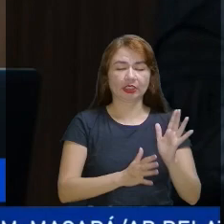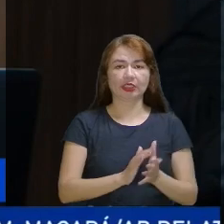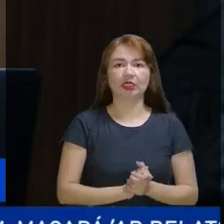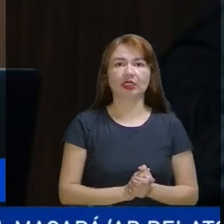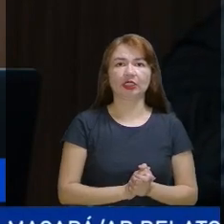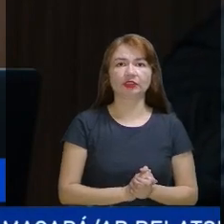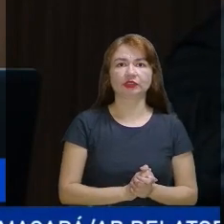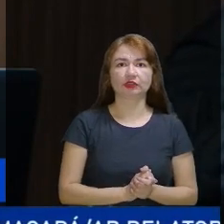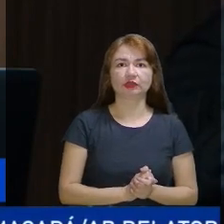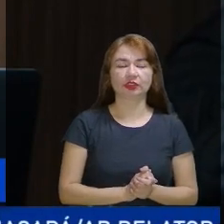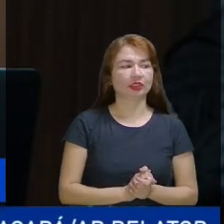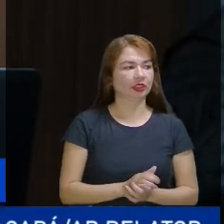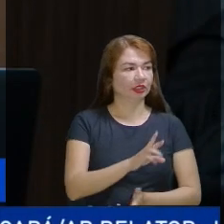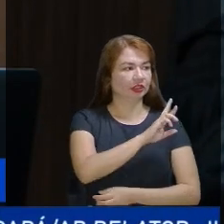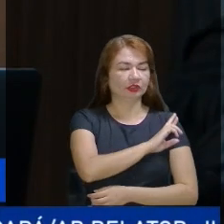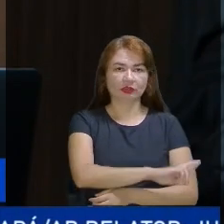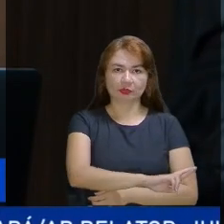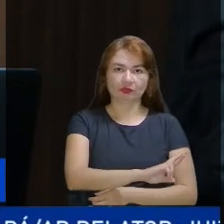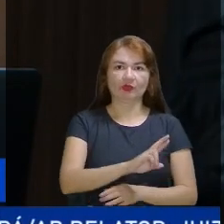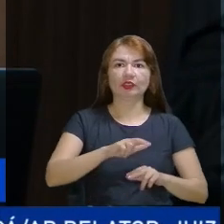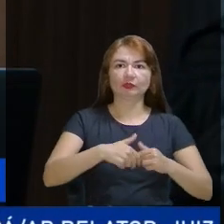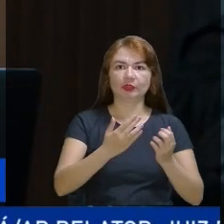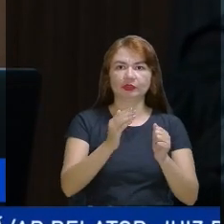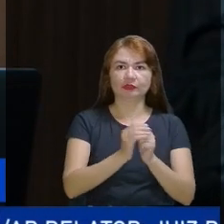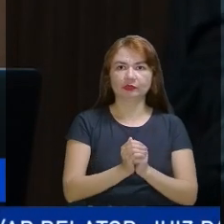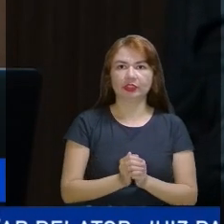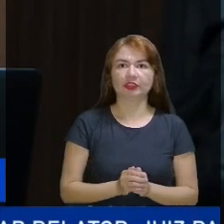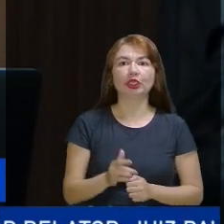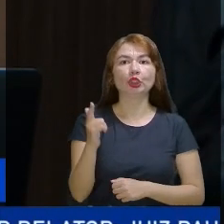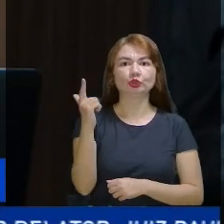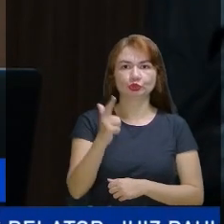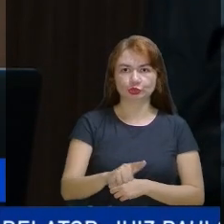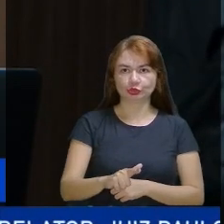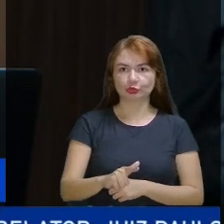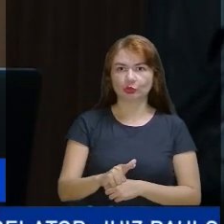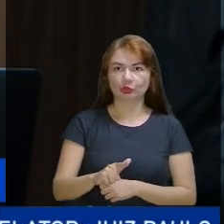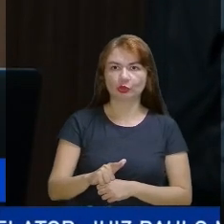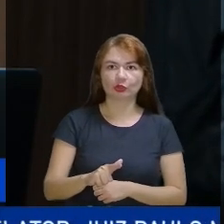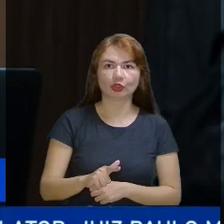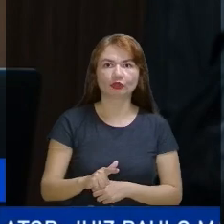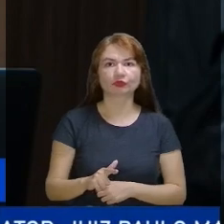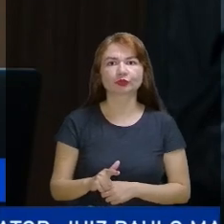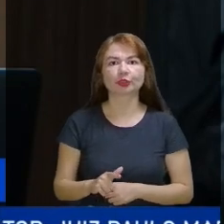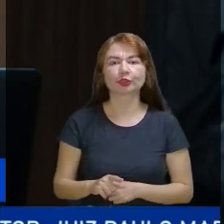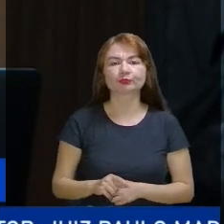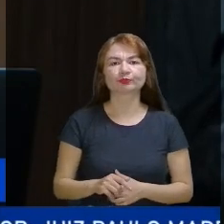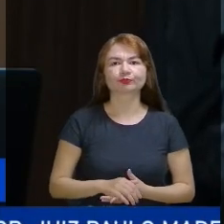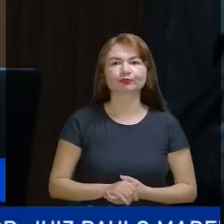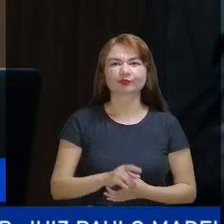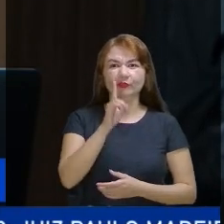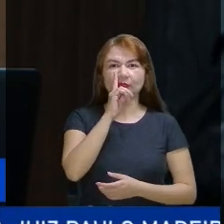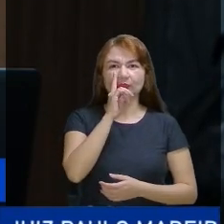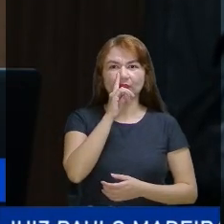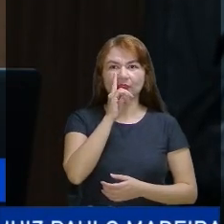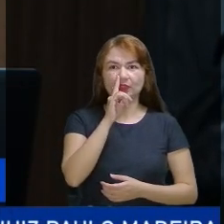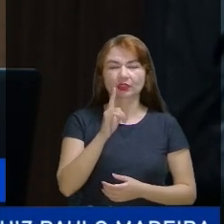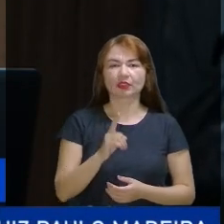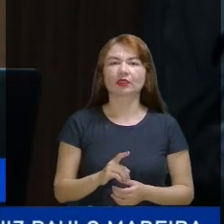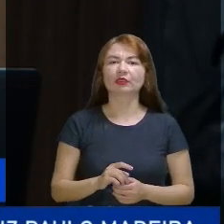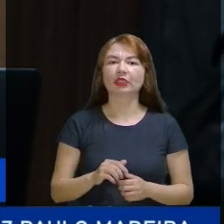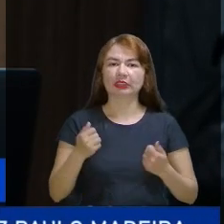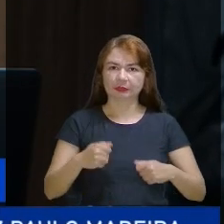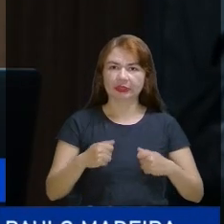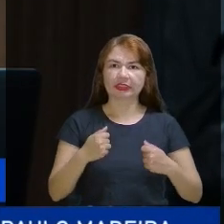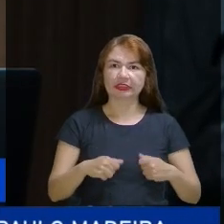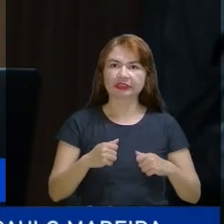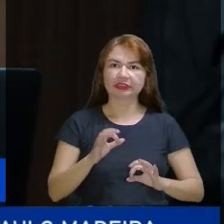pelo tribunal. Desta forma, ele se insurge novamente para que seja corrigido erro material em razão da